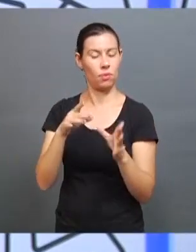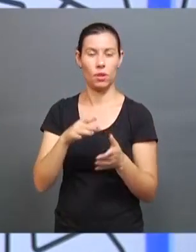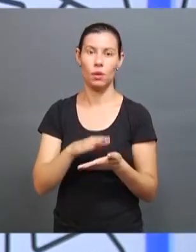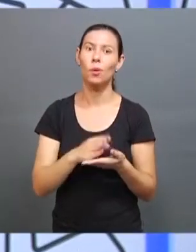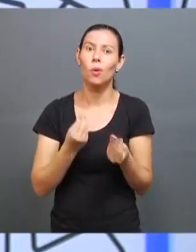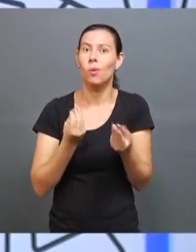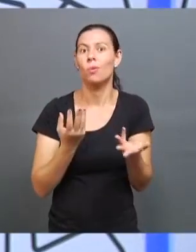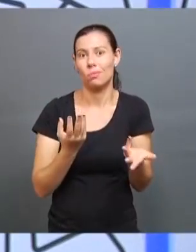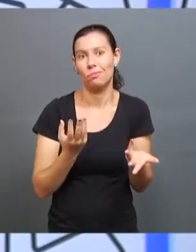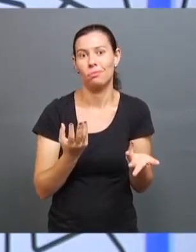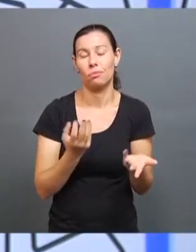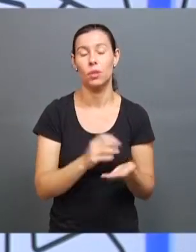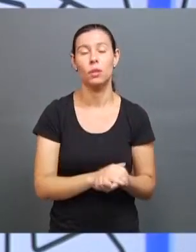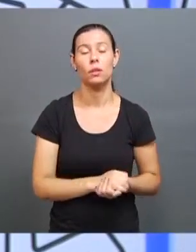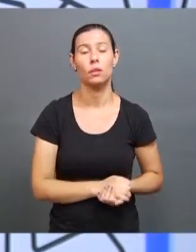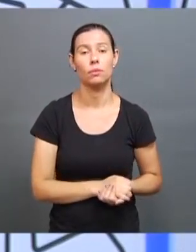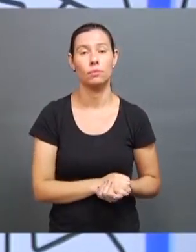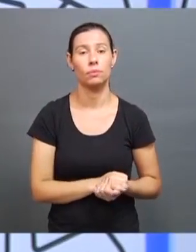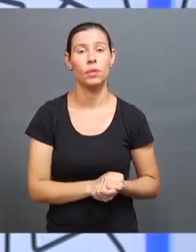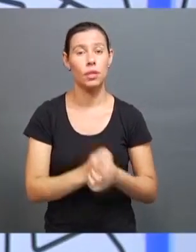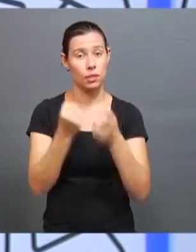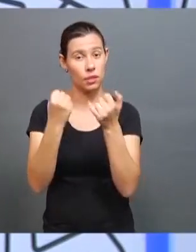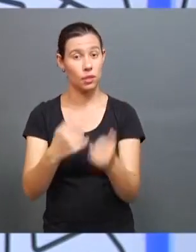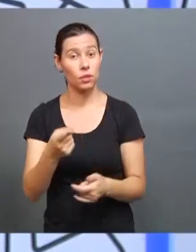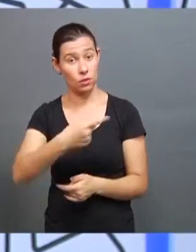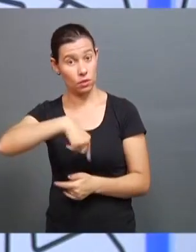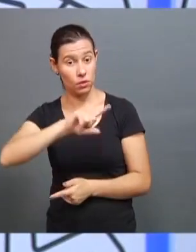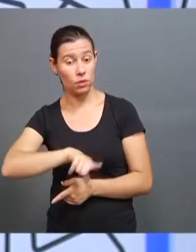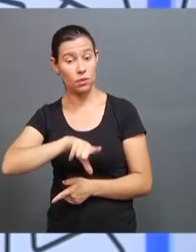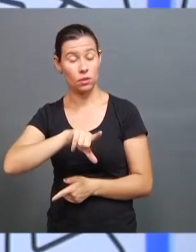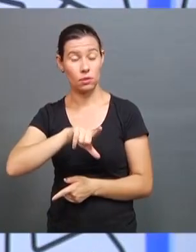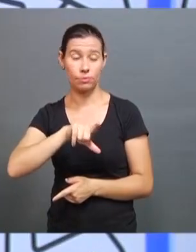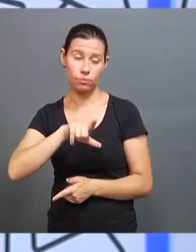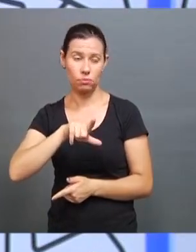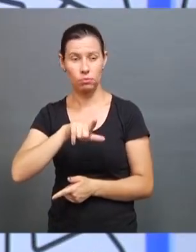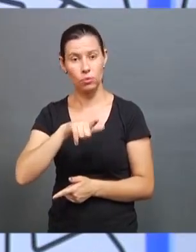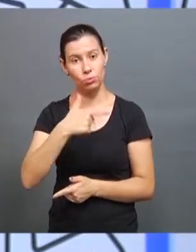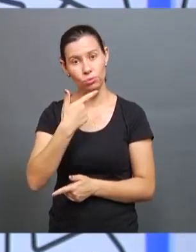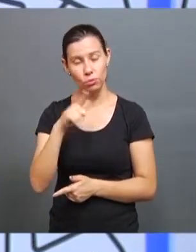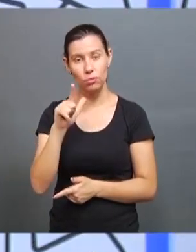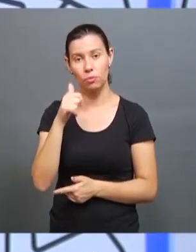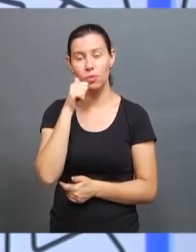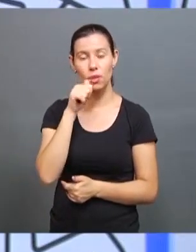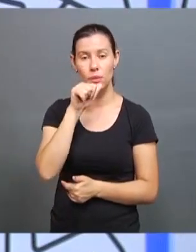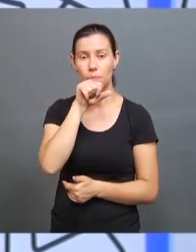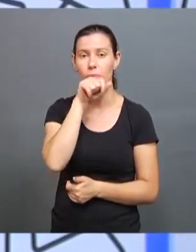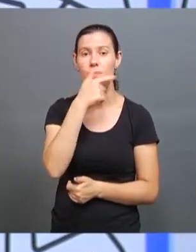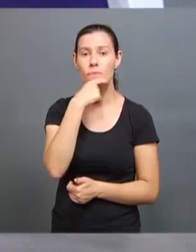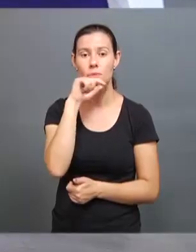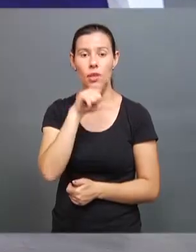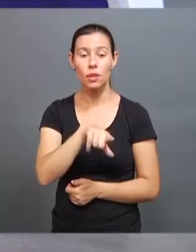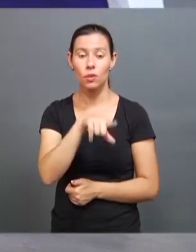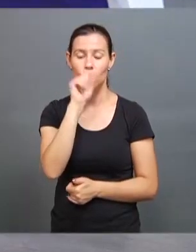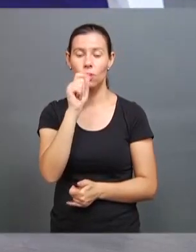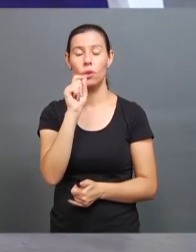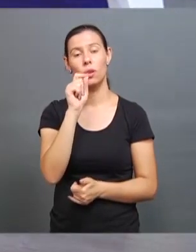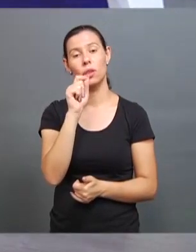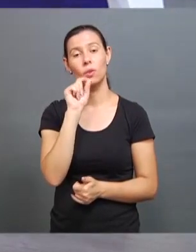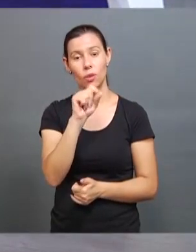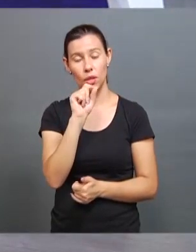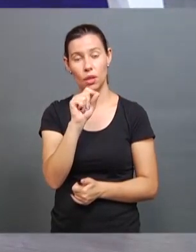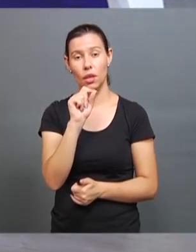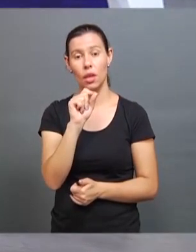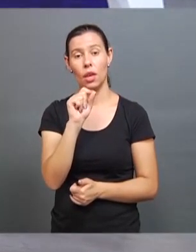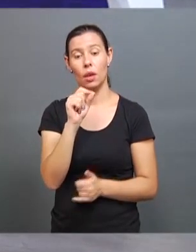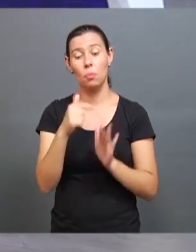novo, recai sobre aqueles que escolhem estar nessa função de mostrar o mundo para as crianças. Muito importante a gente falar sobre